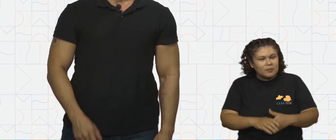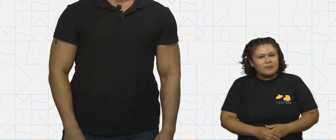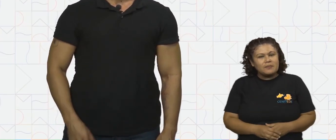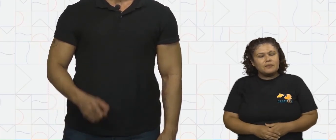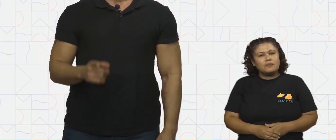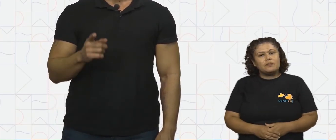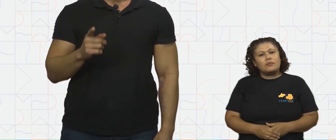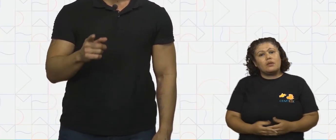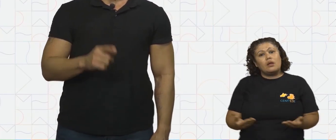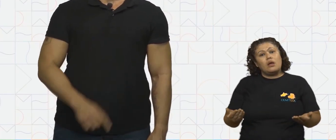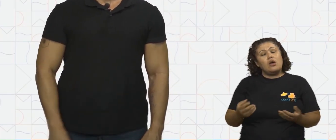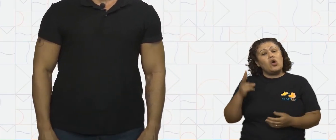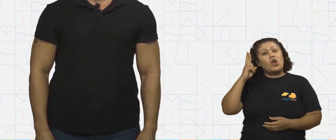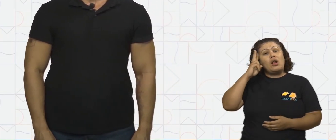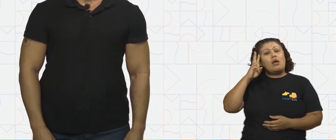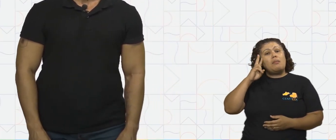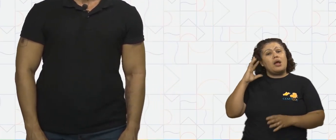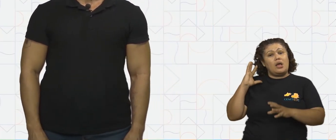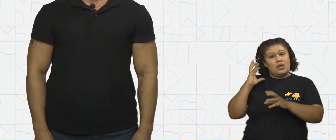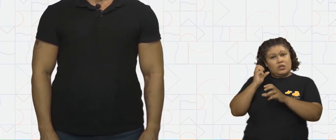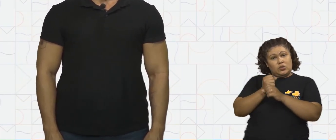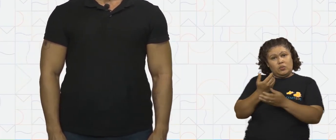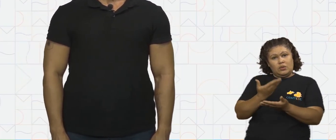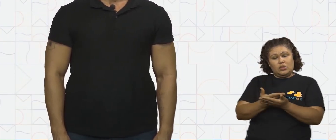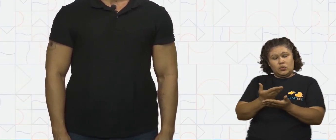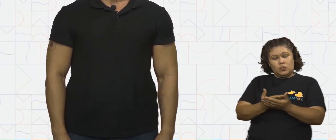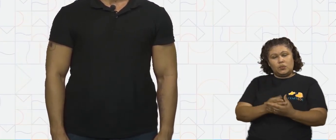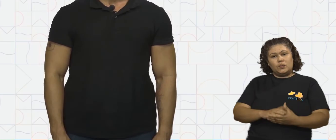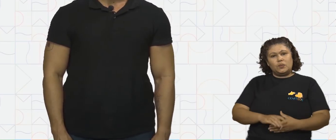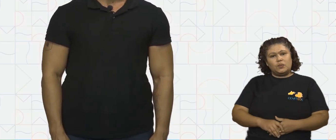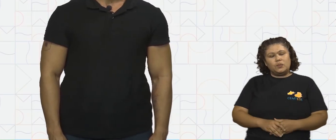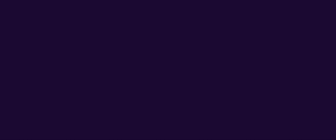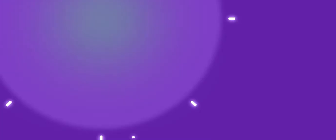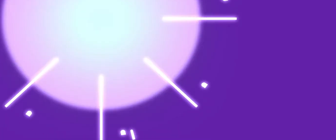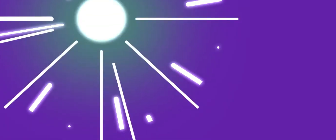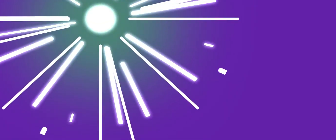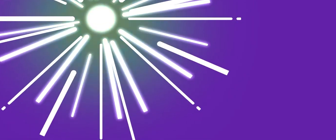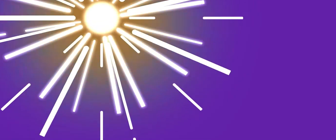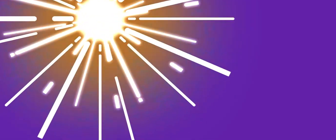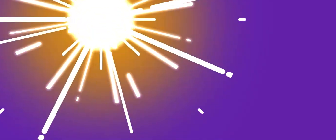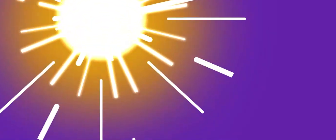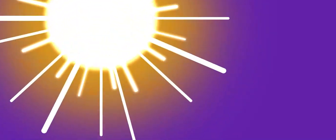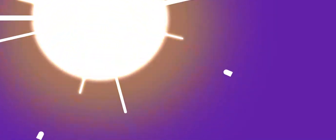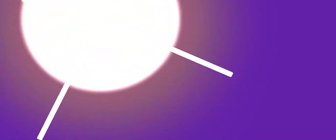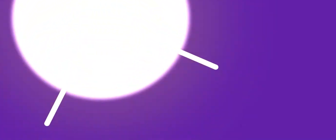Agora, vamos lembrar um pouco do que vimos na aula de hoje. Chegou a hora da revisão.